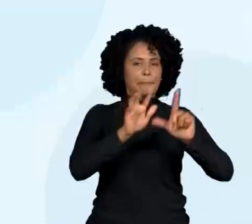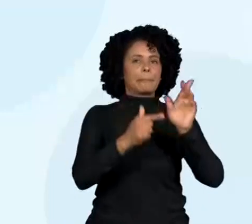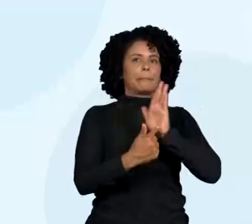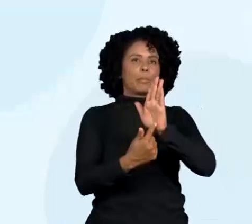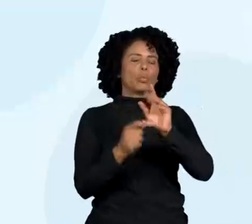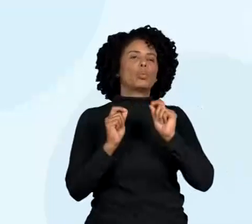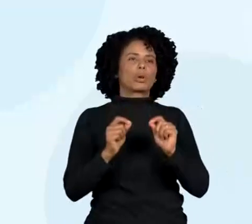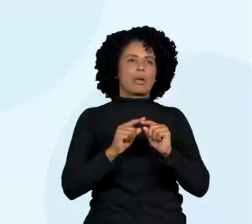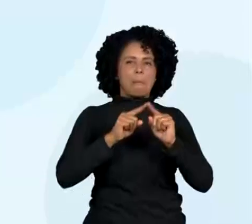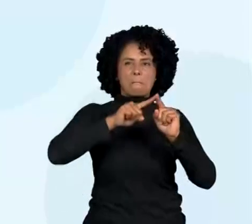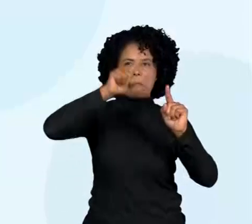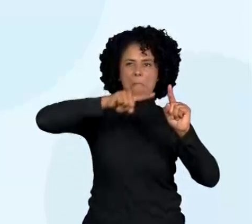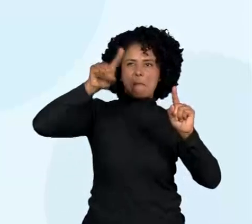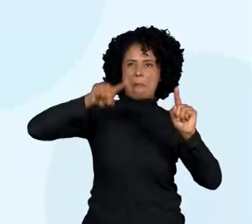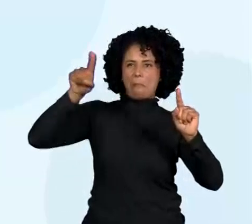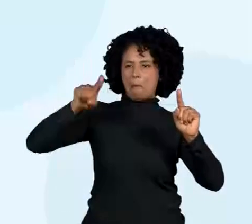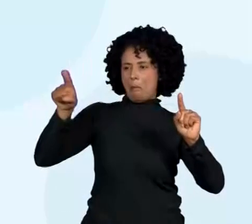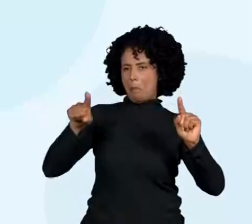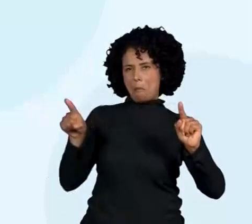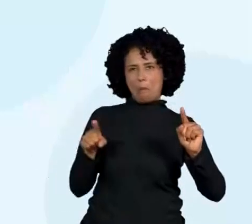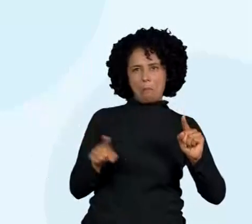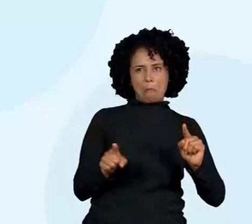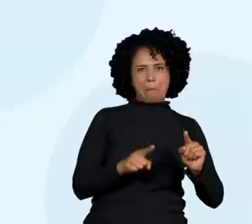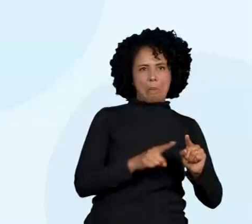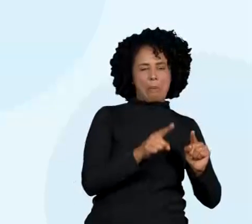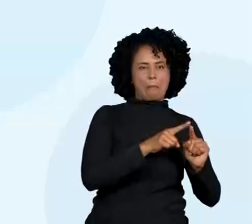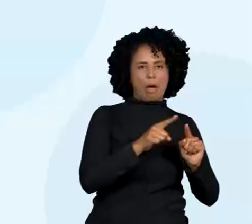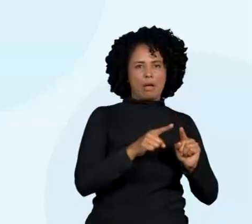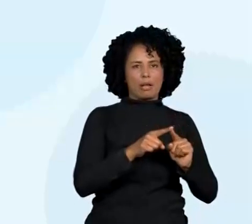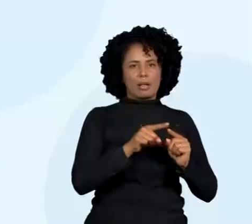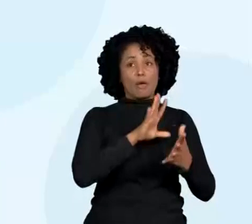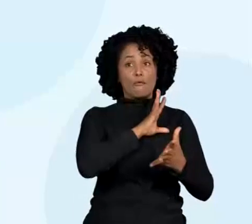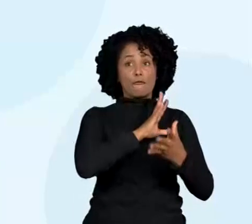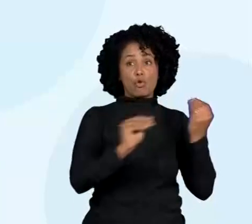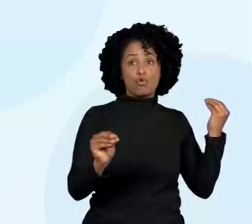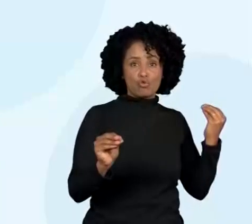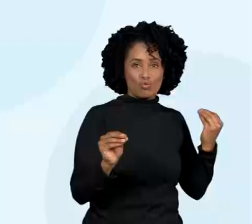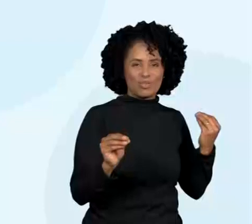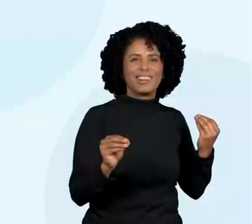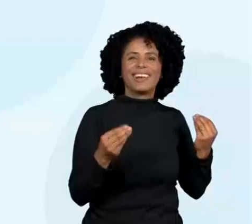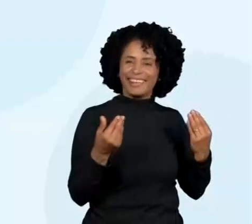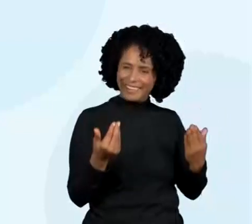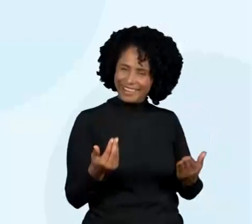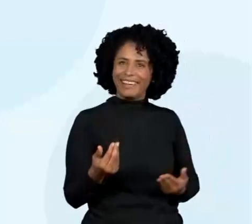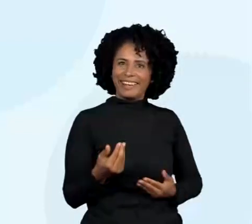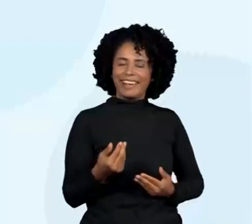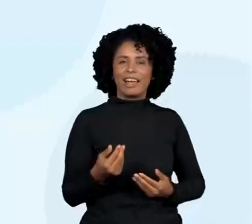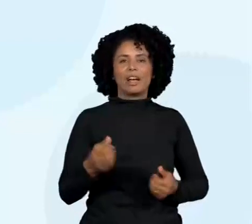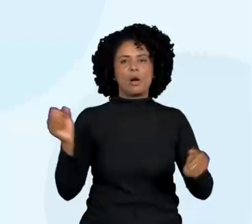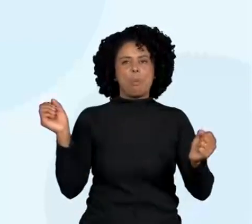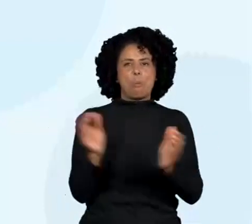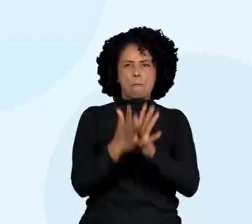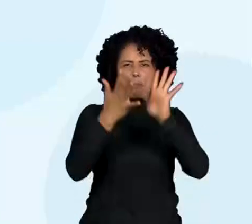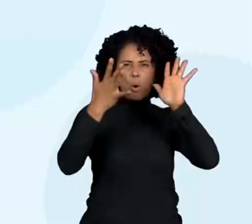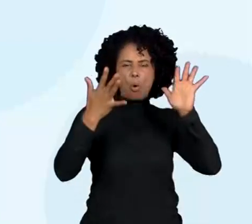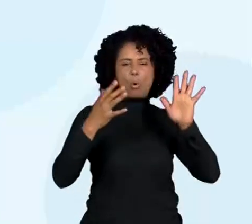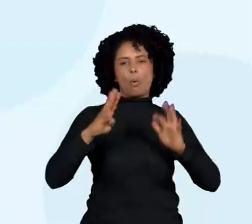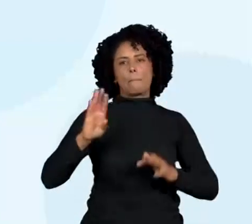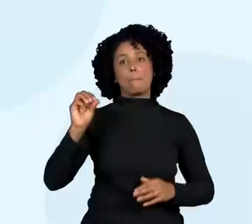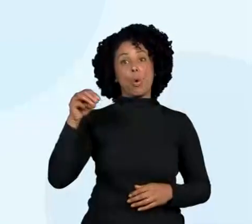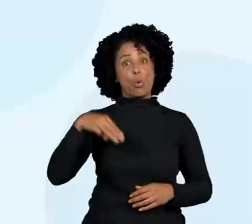balões. E quando eu disse que são balões diversos, nessa imagem 1, eu tenho vários modelos de